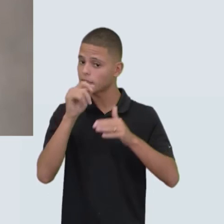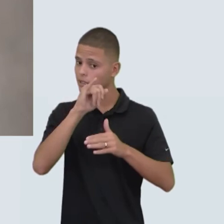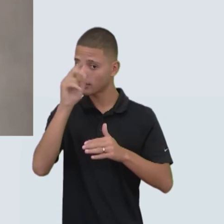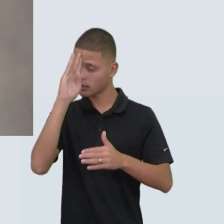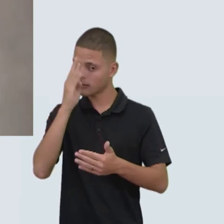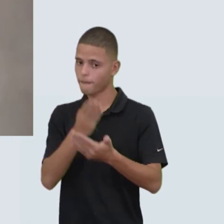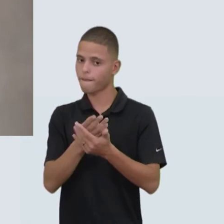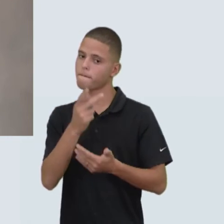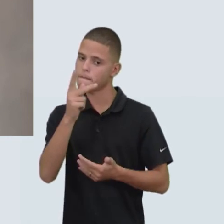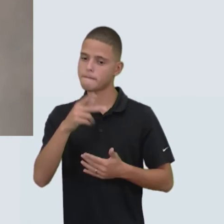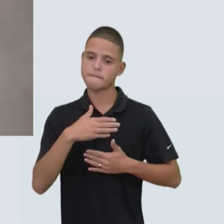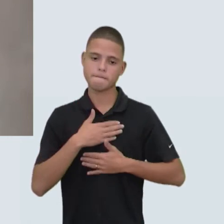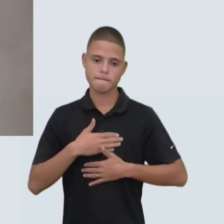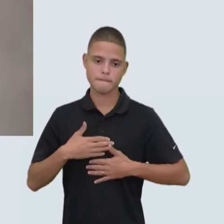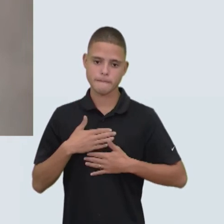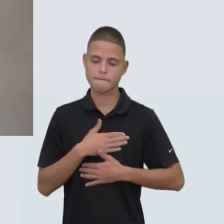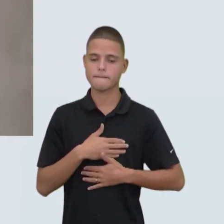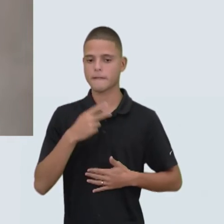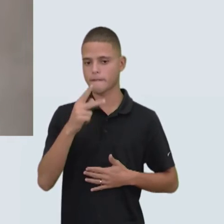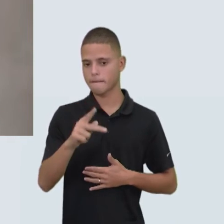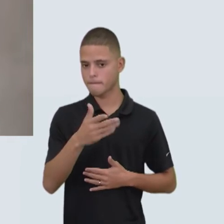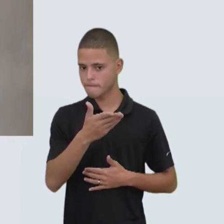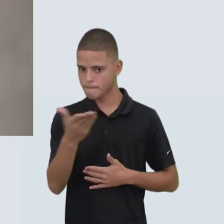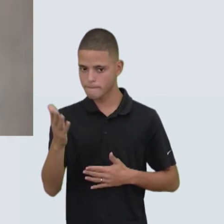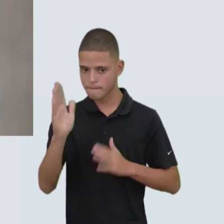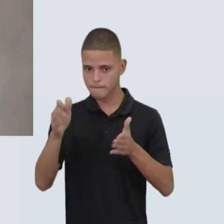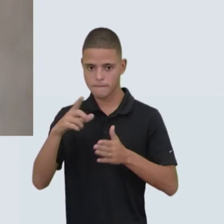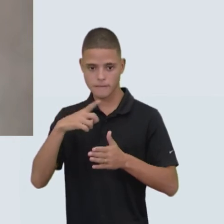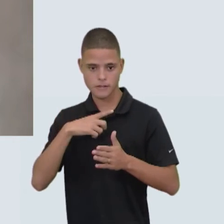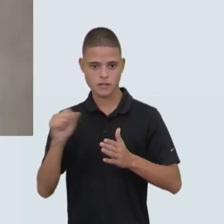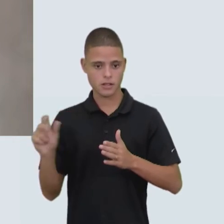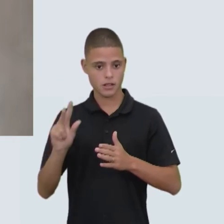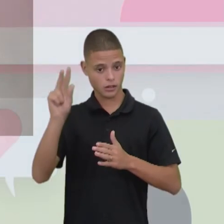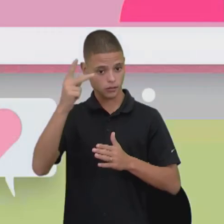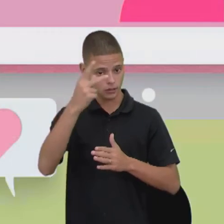confiarem em você, gostarem de você. Então, se você já gerou valor para ela...